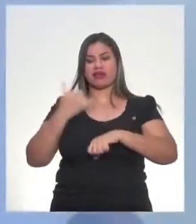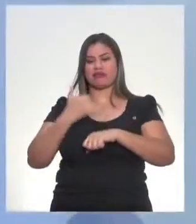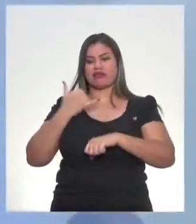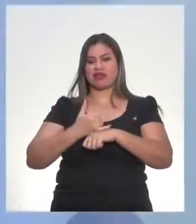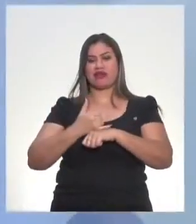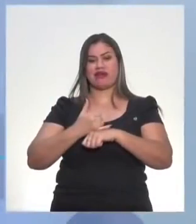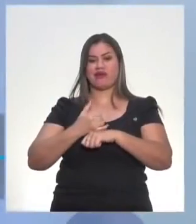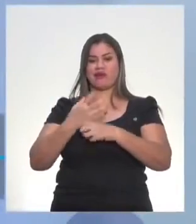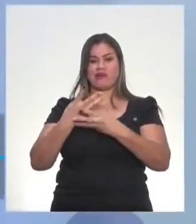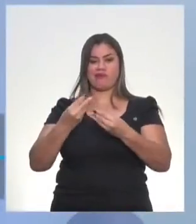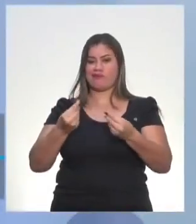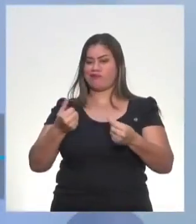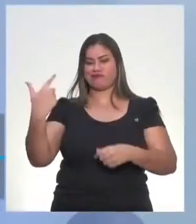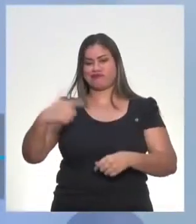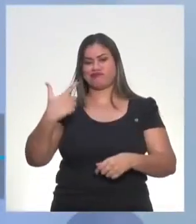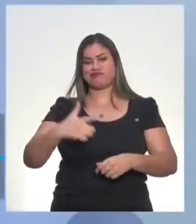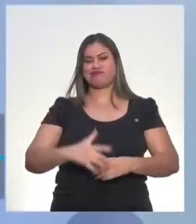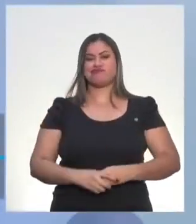ambiente, né?